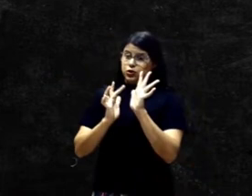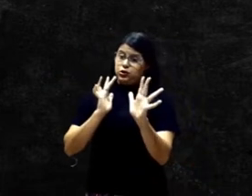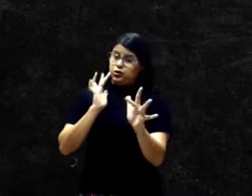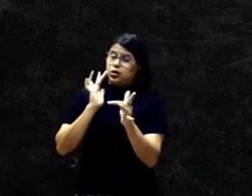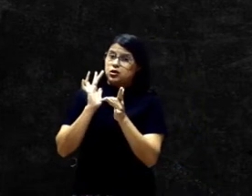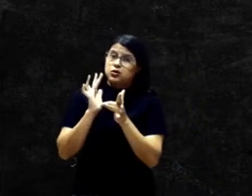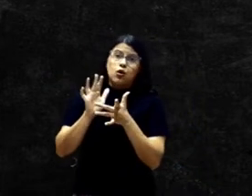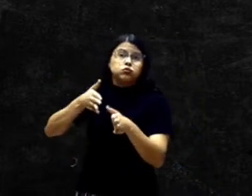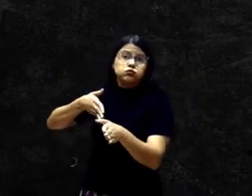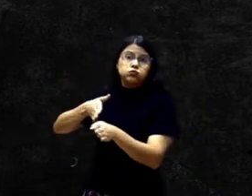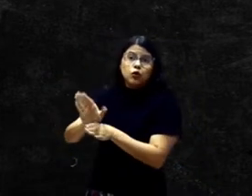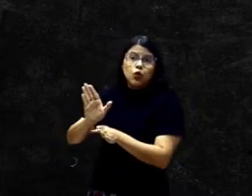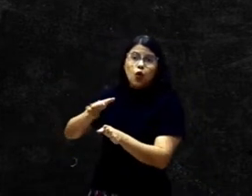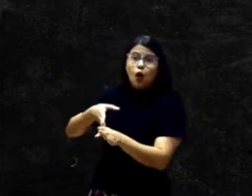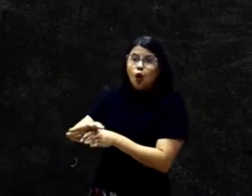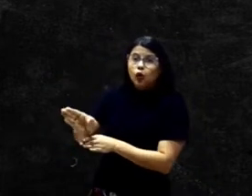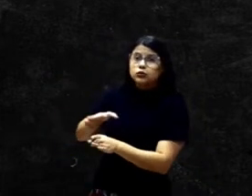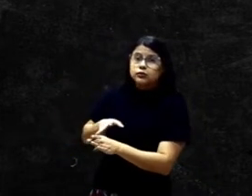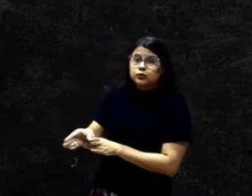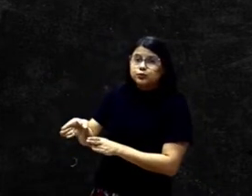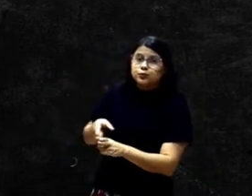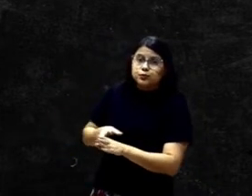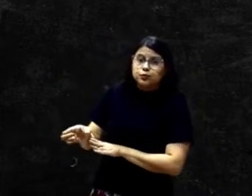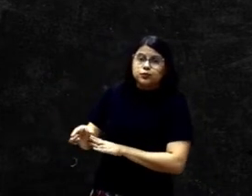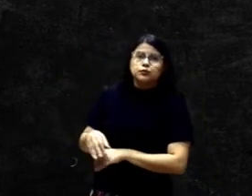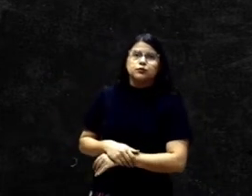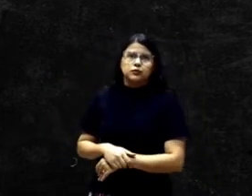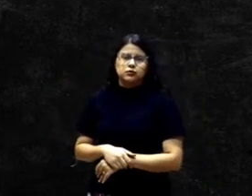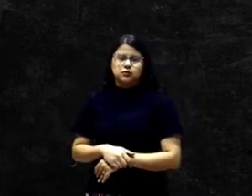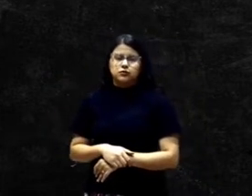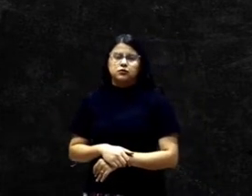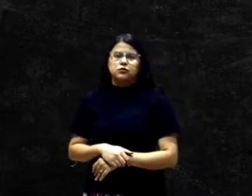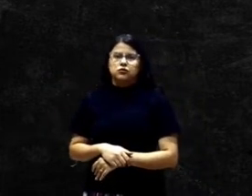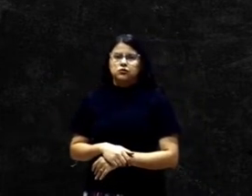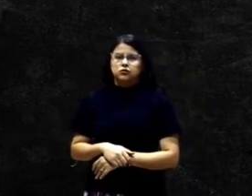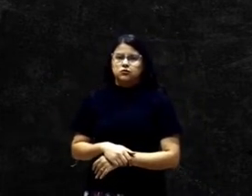Então Jesus lhe deu um conselho, e o conselho é assim: